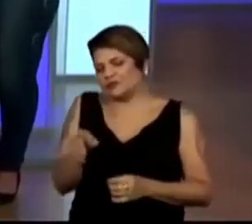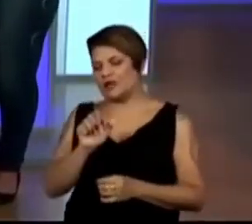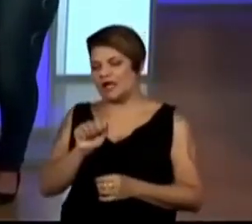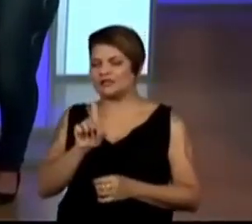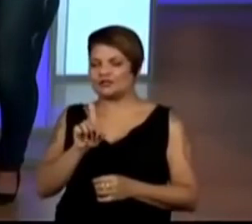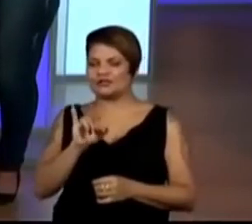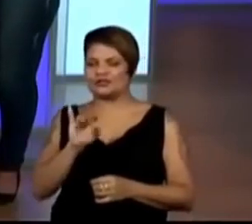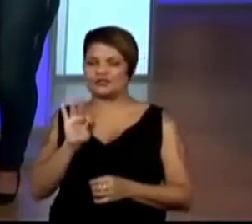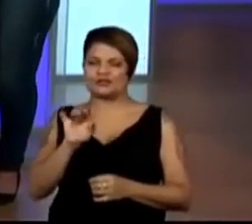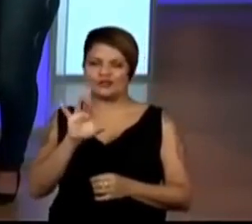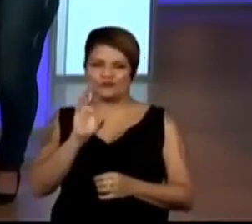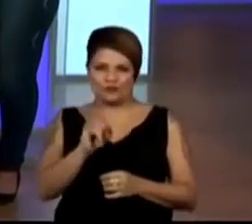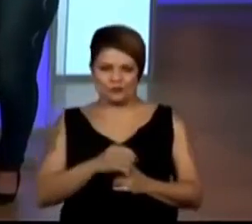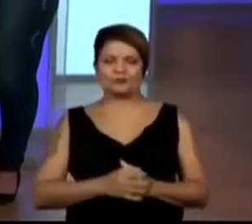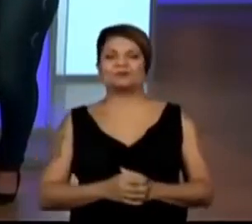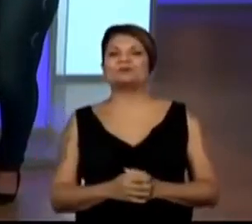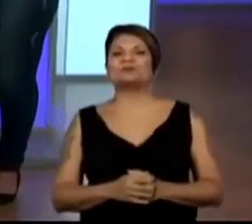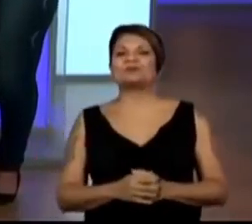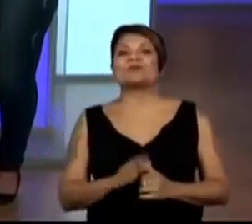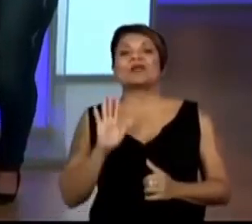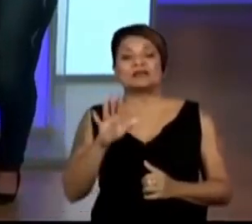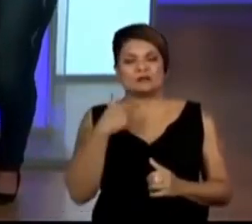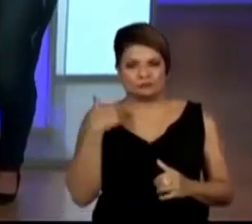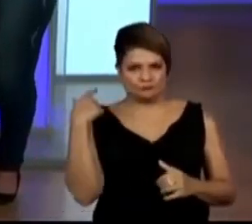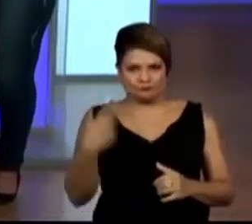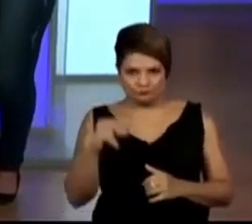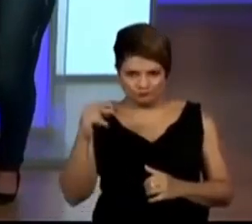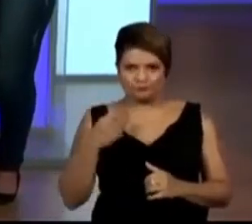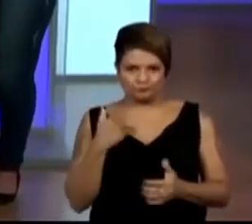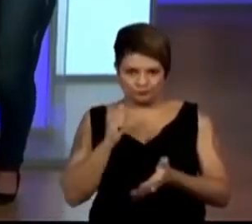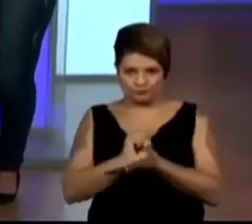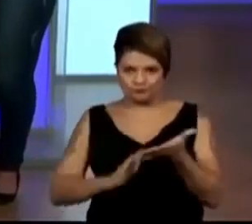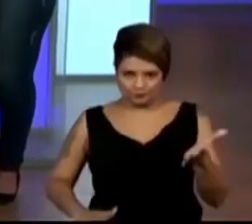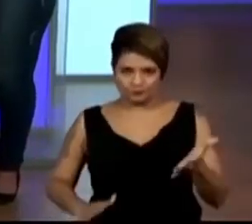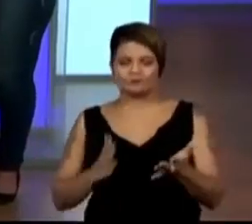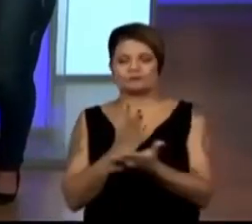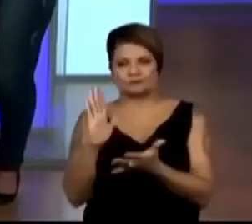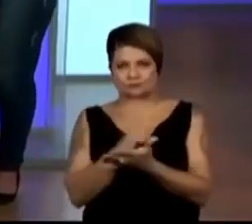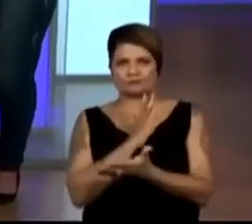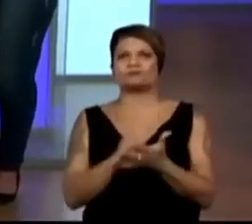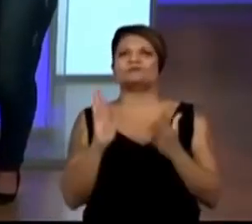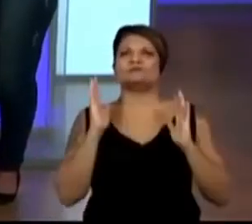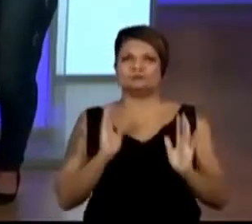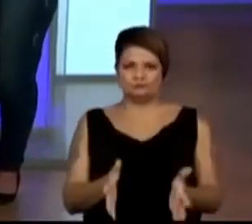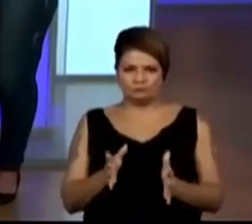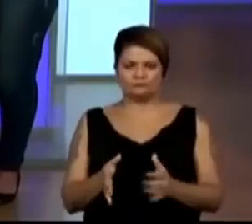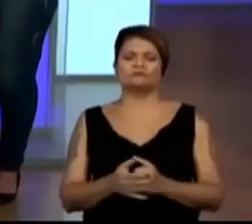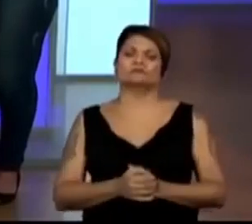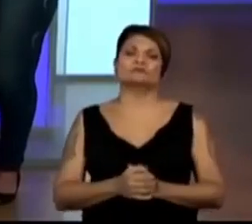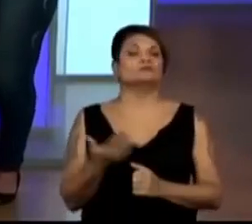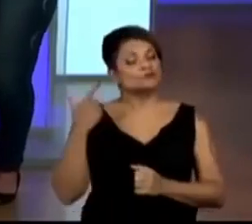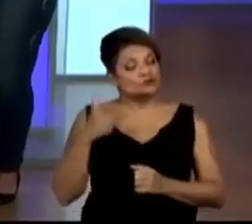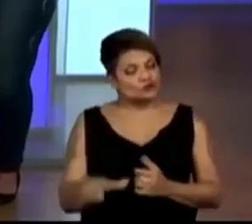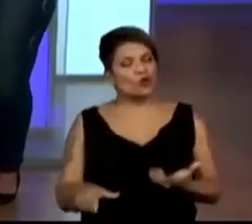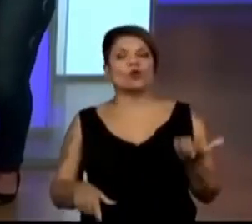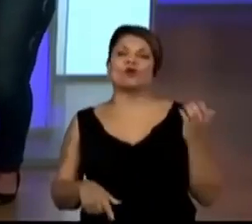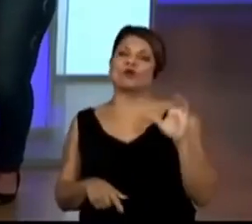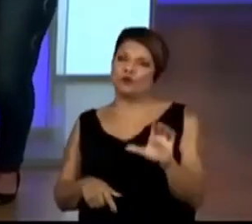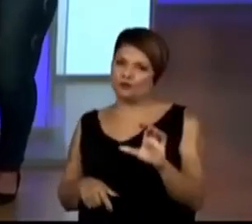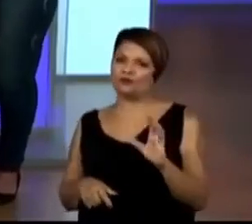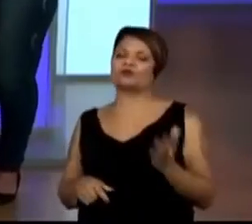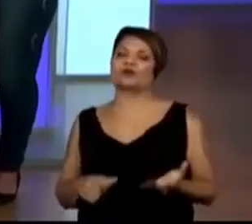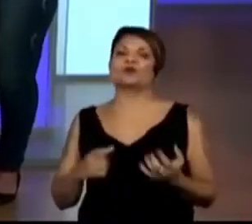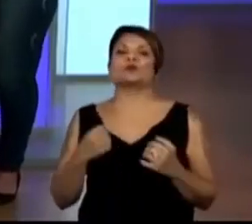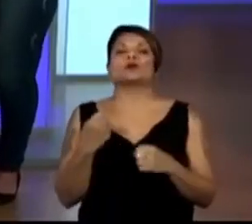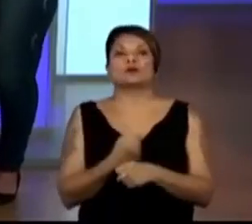todos, né? Operação. Olha só, vamos pôr a mão na massa, porque a gente já fez algumas atividades. A gente está trazendo de novo isso, que a